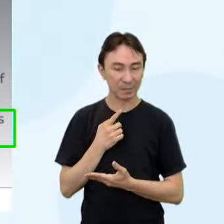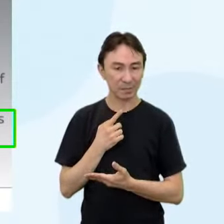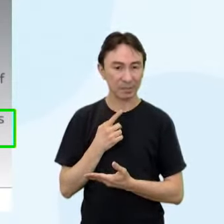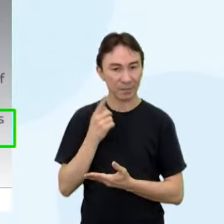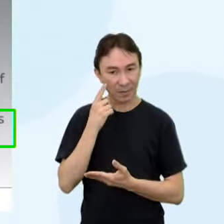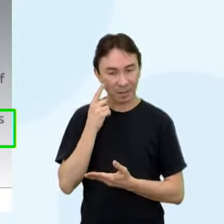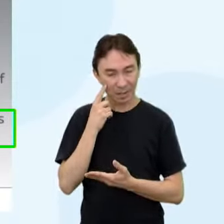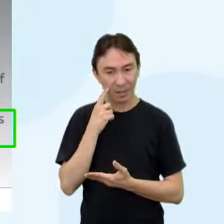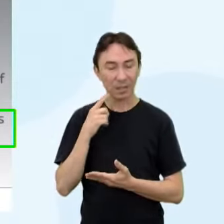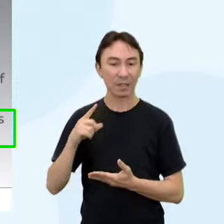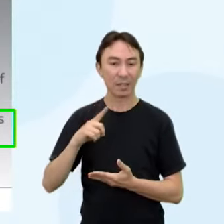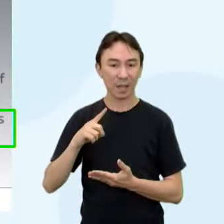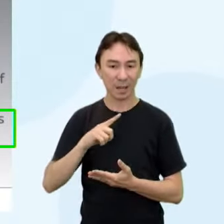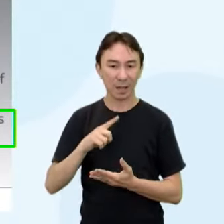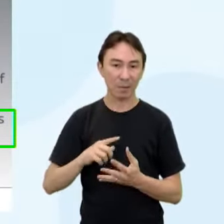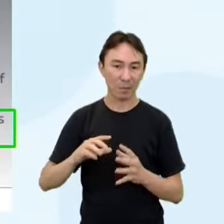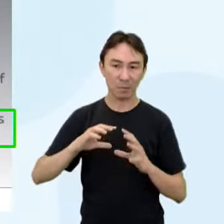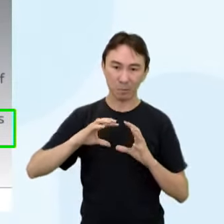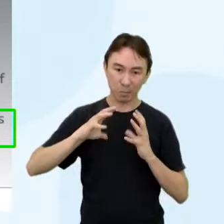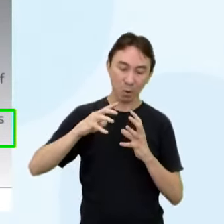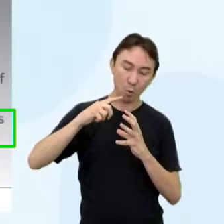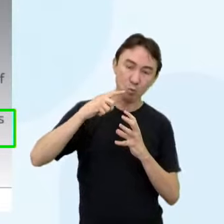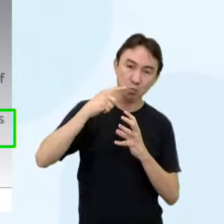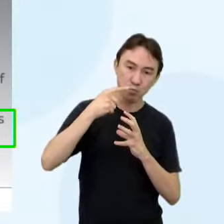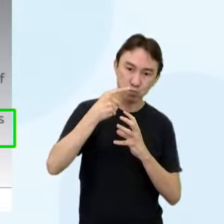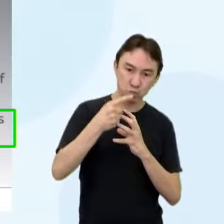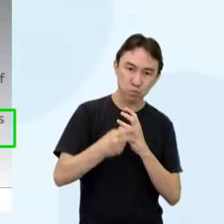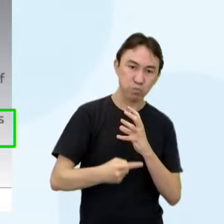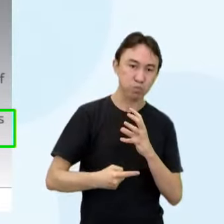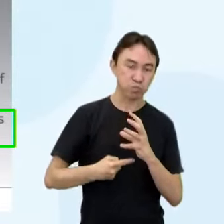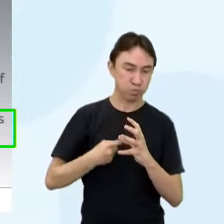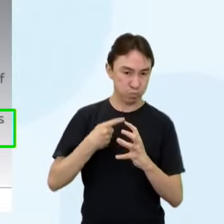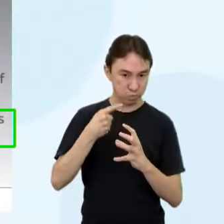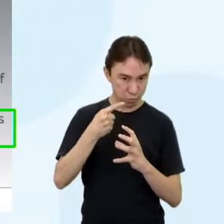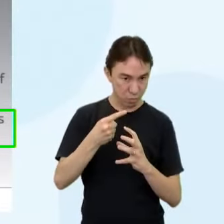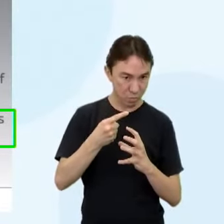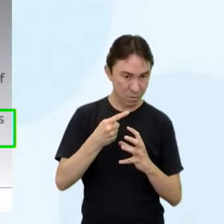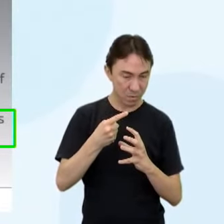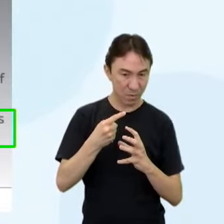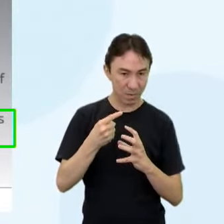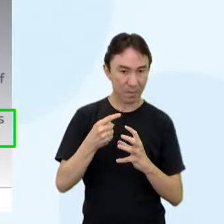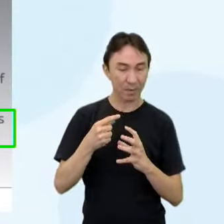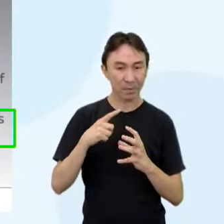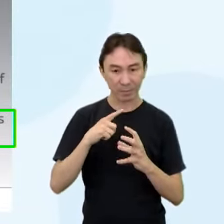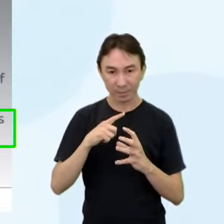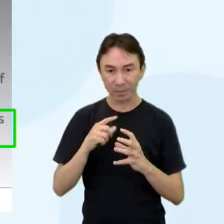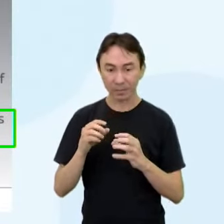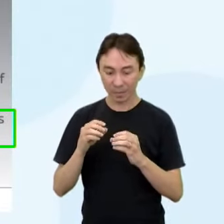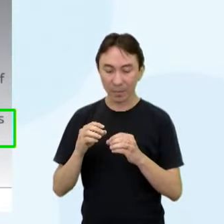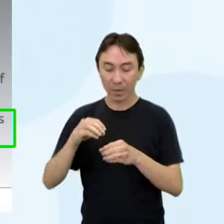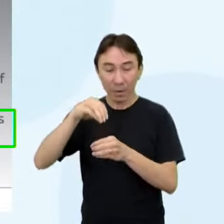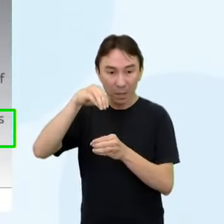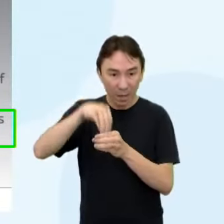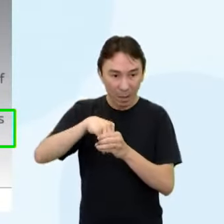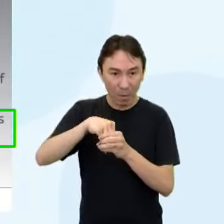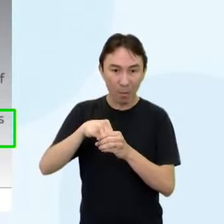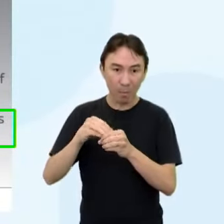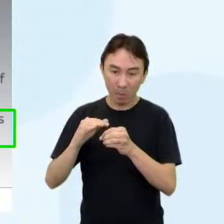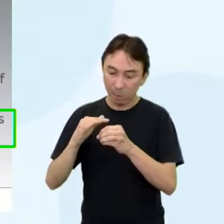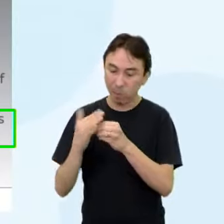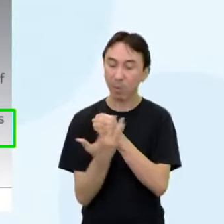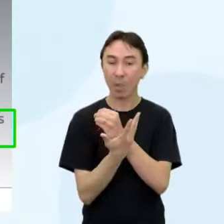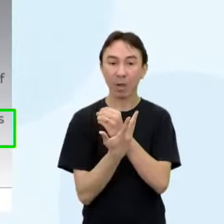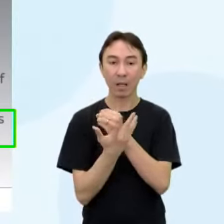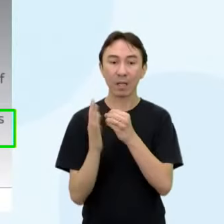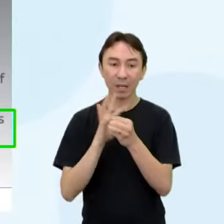circundado, I think that is the word for that, né? Ou seja, ao seu redor, ao seu redor, cercado por um